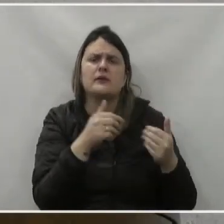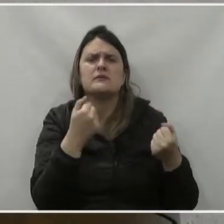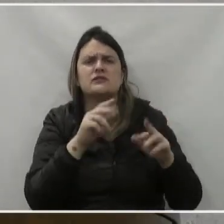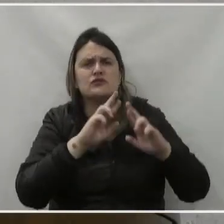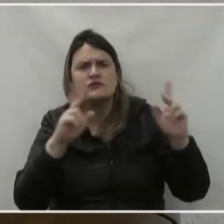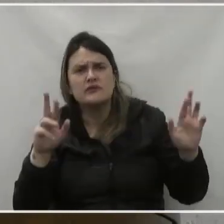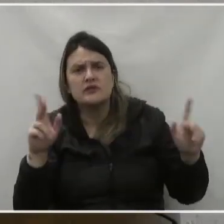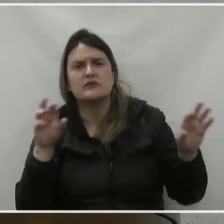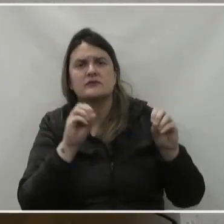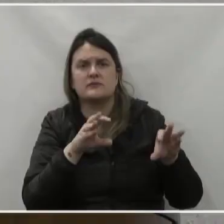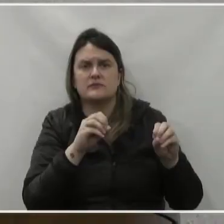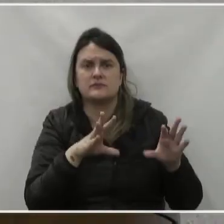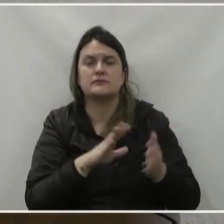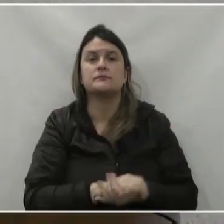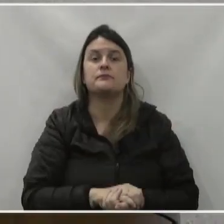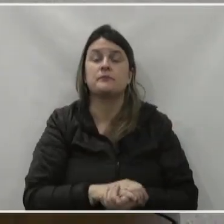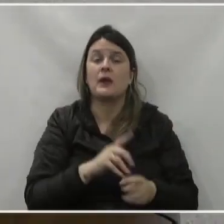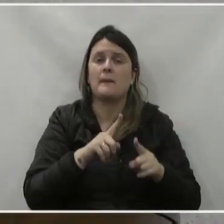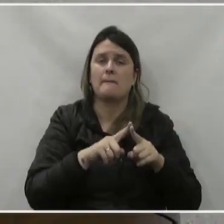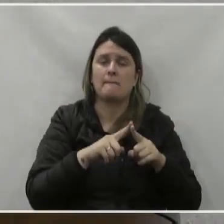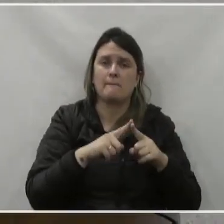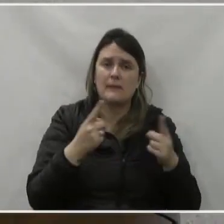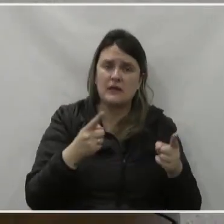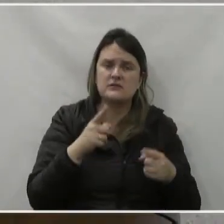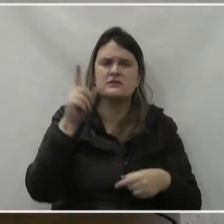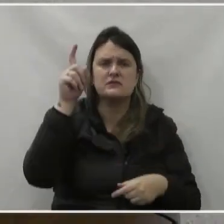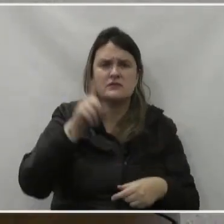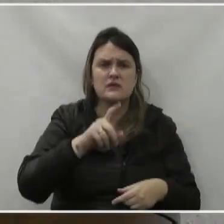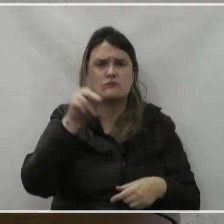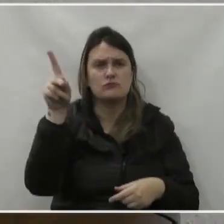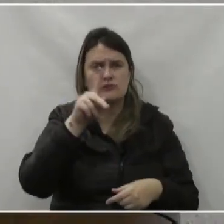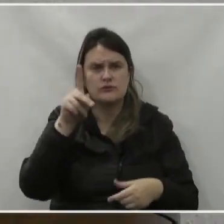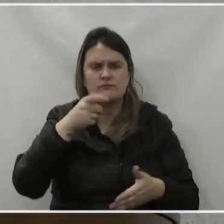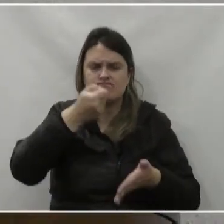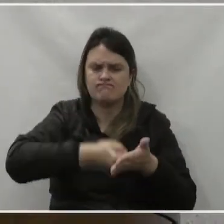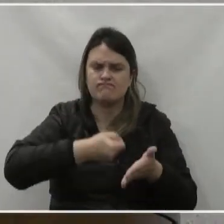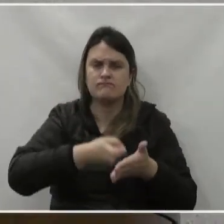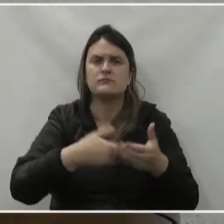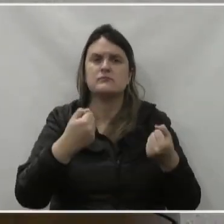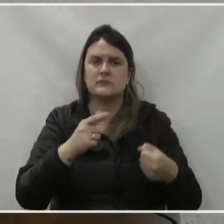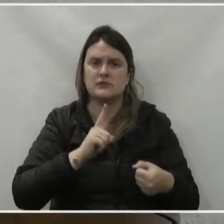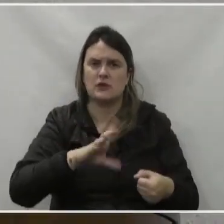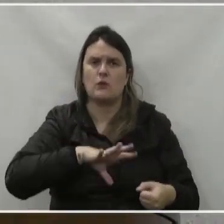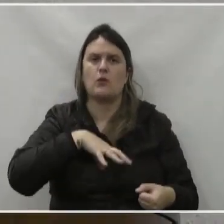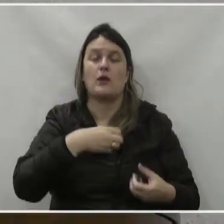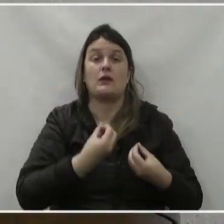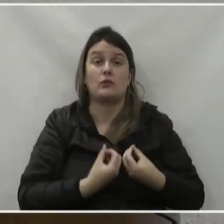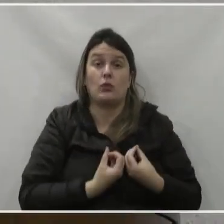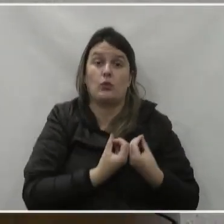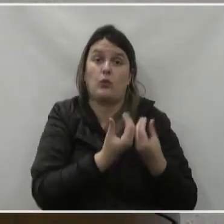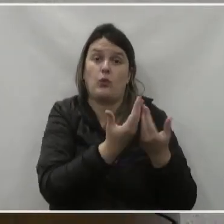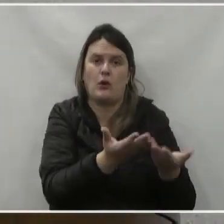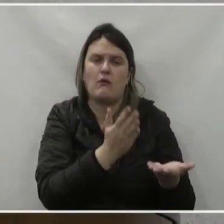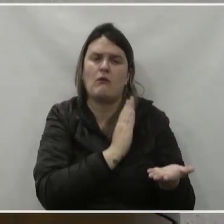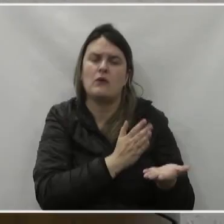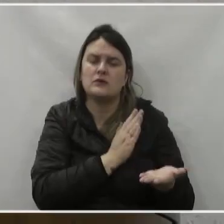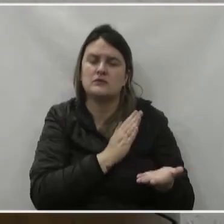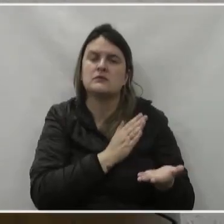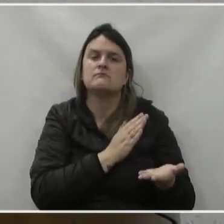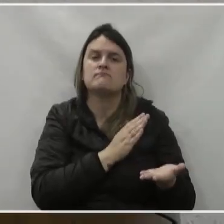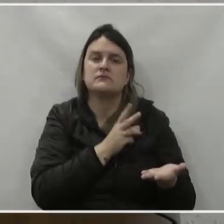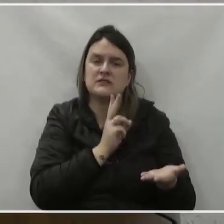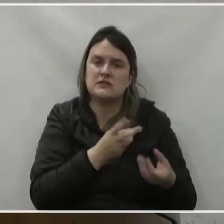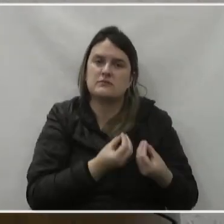de aprender. Mas é inegável, ser professor exige coragem, entrega e um coração disposto